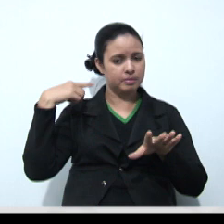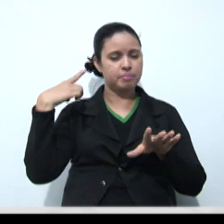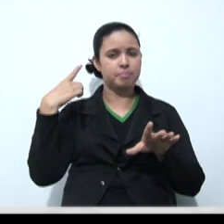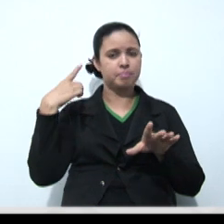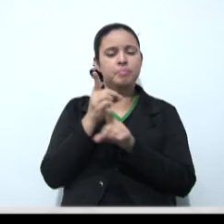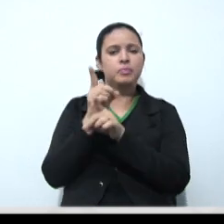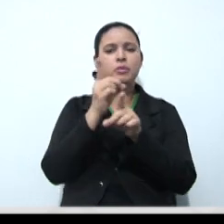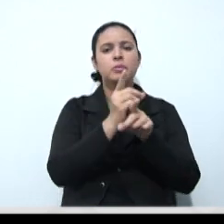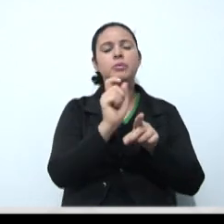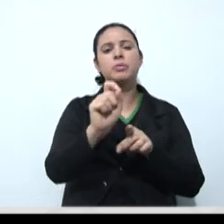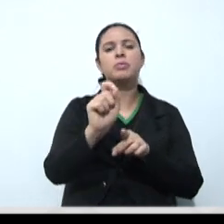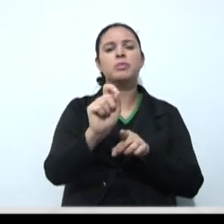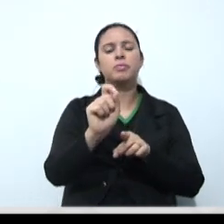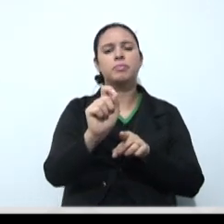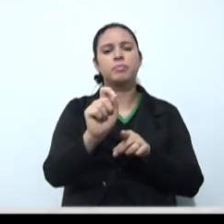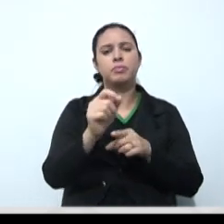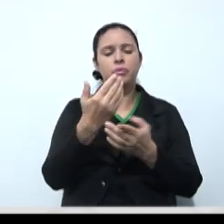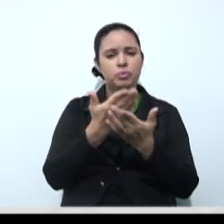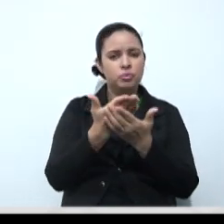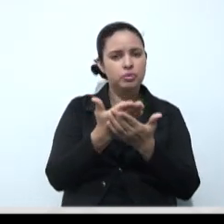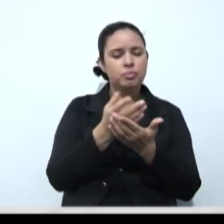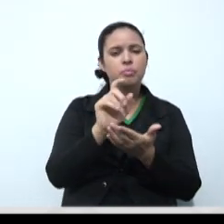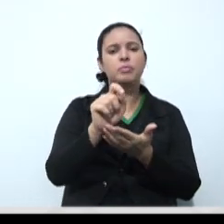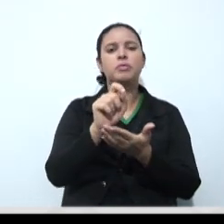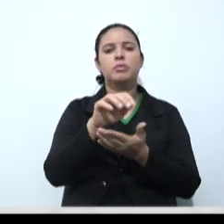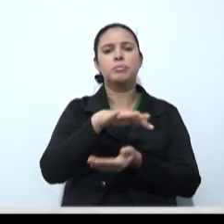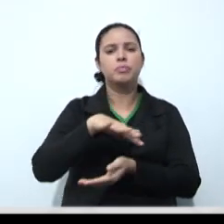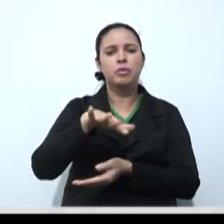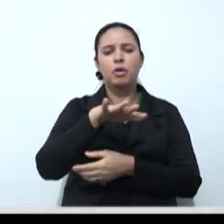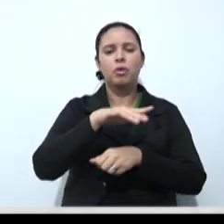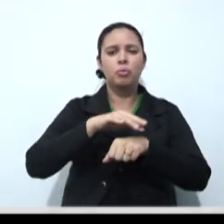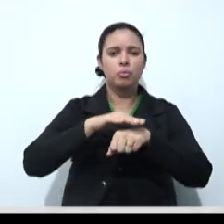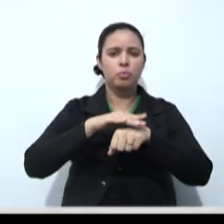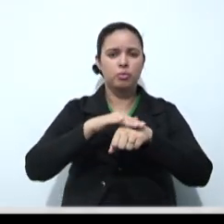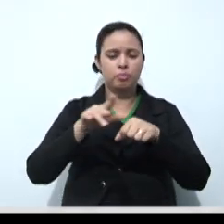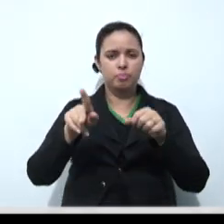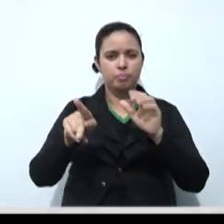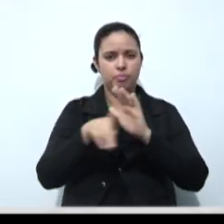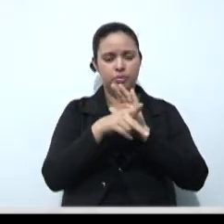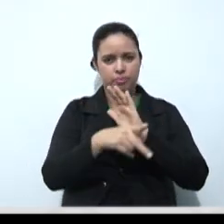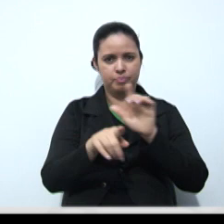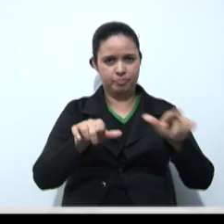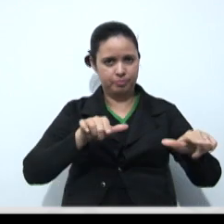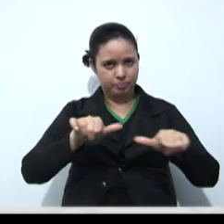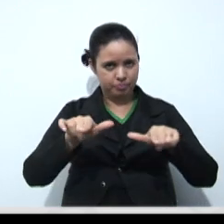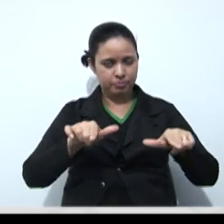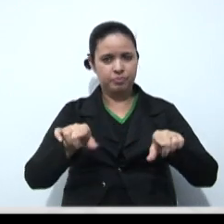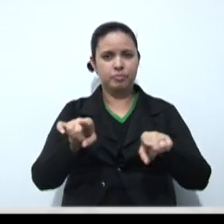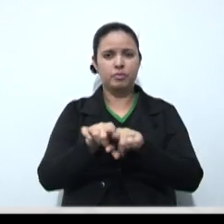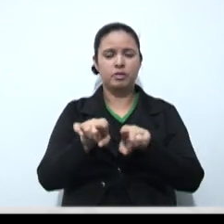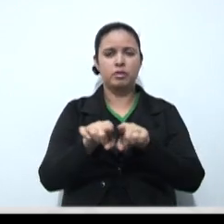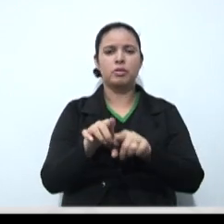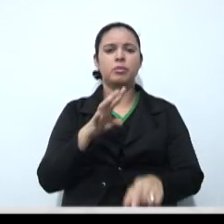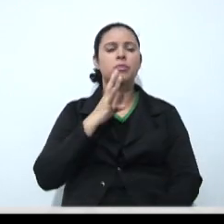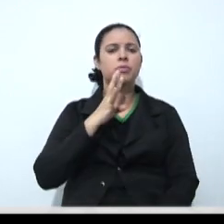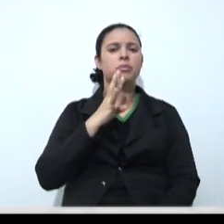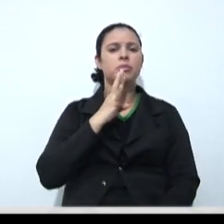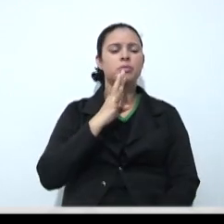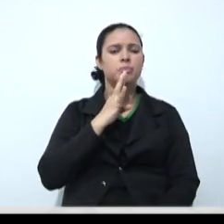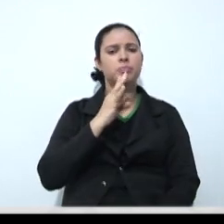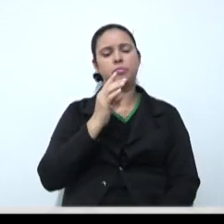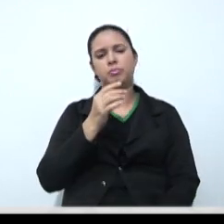ocupacionais relacionadas ao ambiente de trabalho, falamos lá de doença do trabalho e doença profissional. Conhecemos os procedimentos de